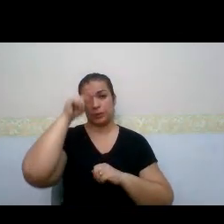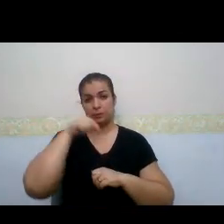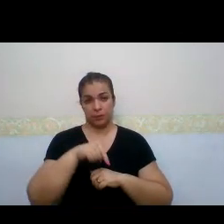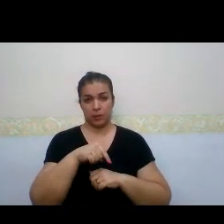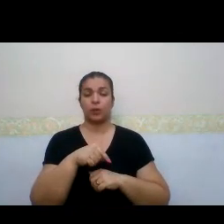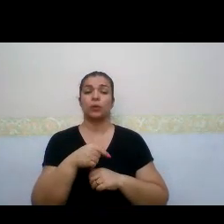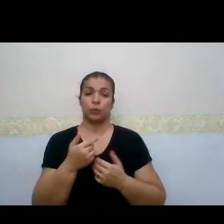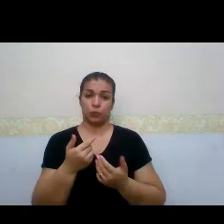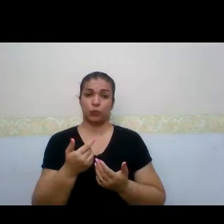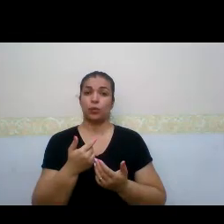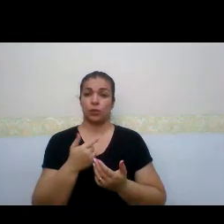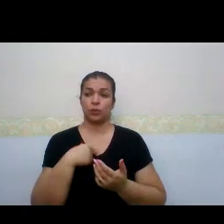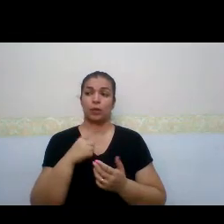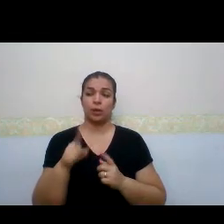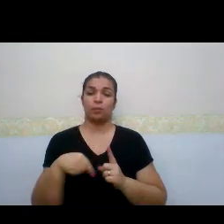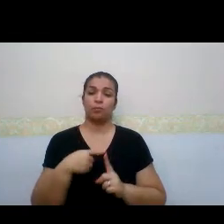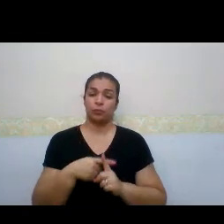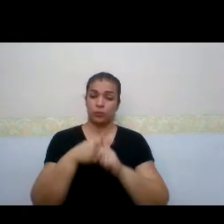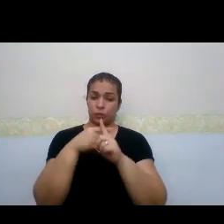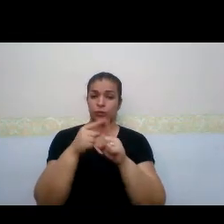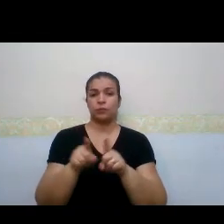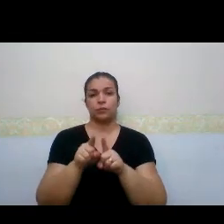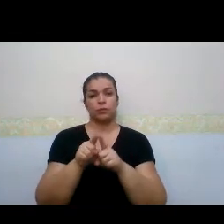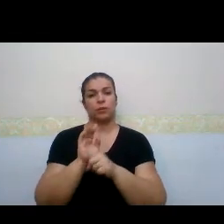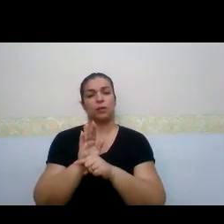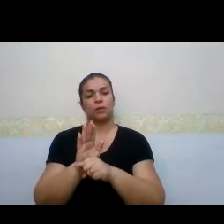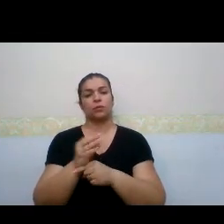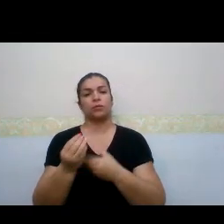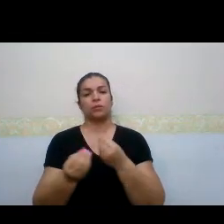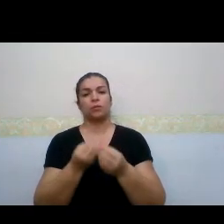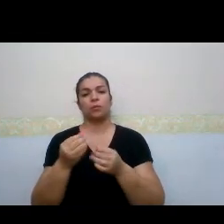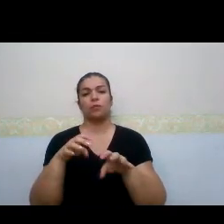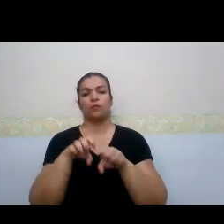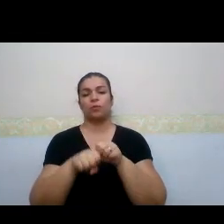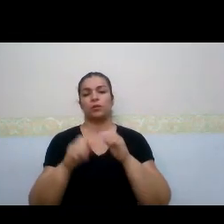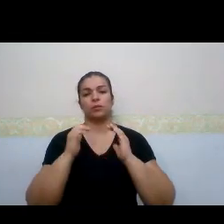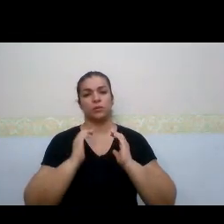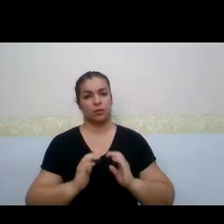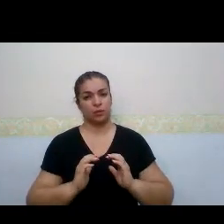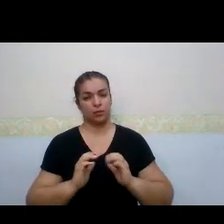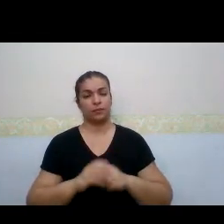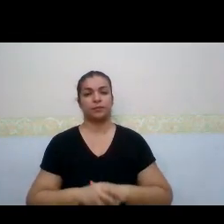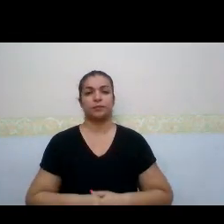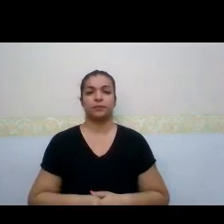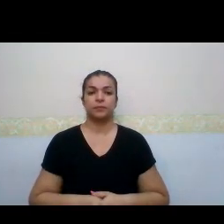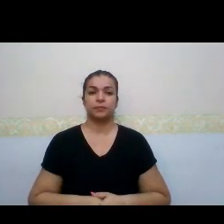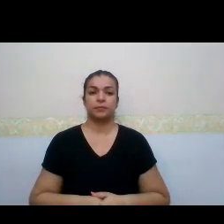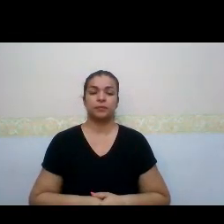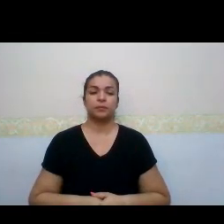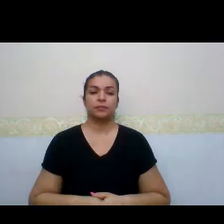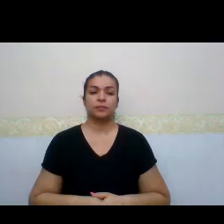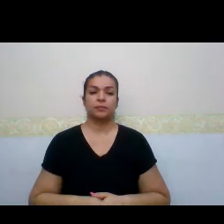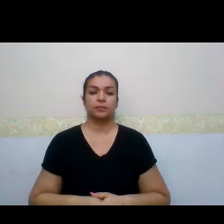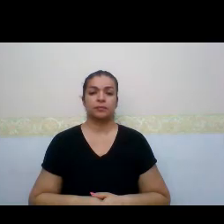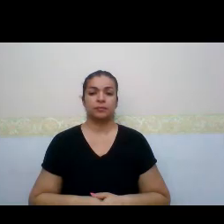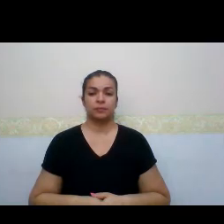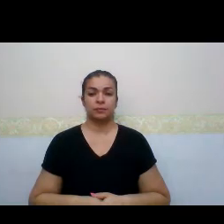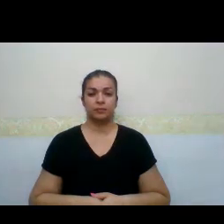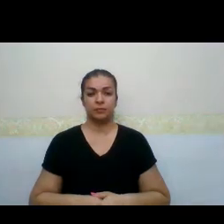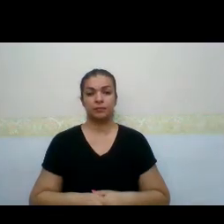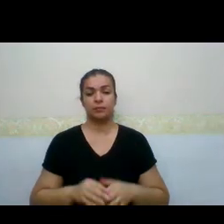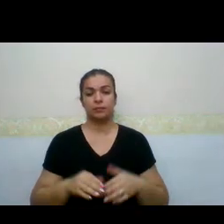grande e positivamente para a formação cidadã. né? Então,